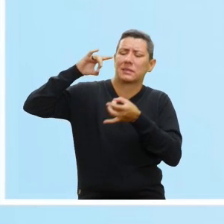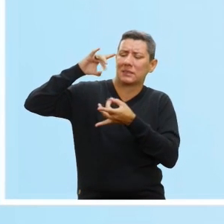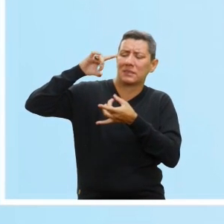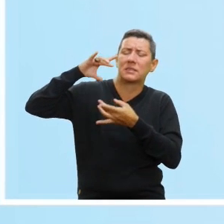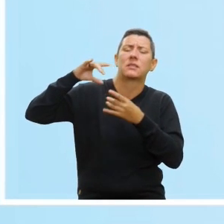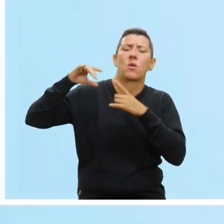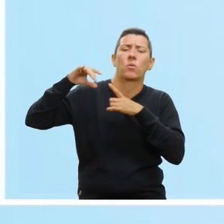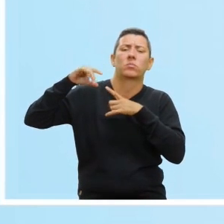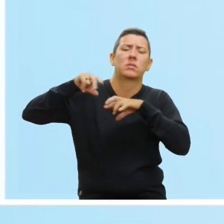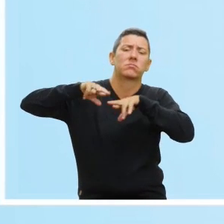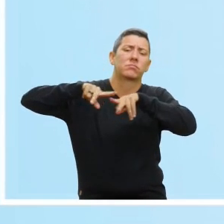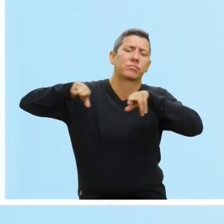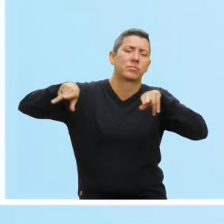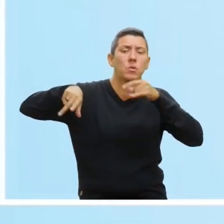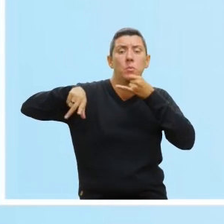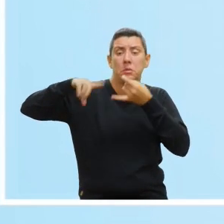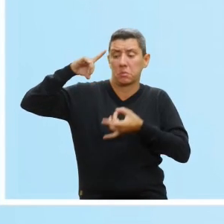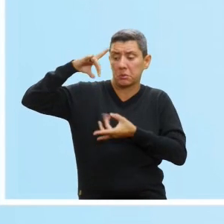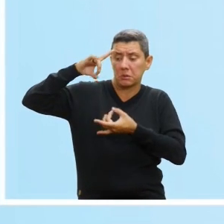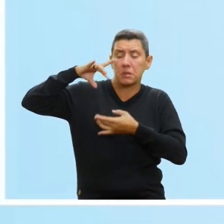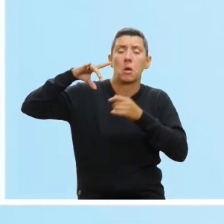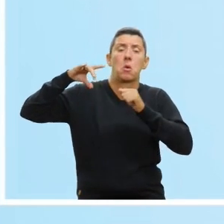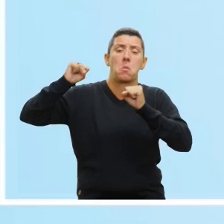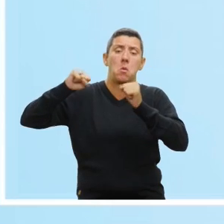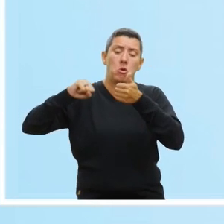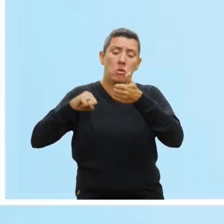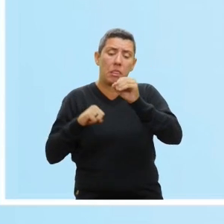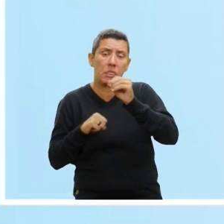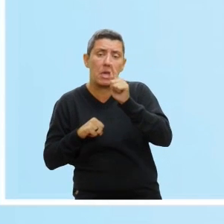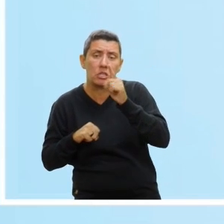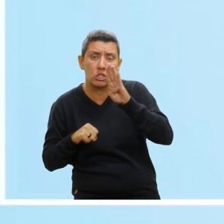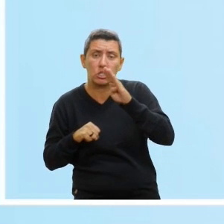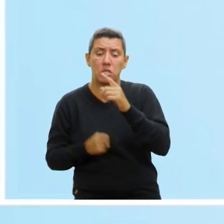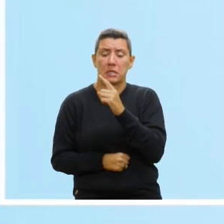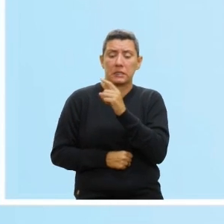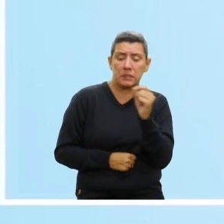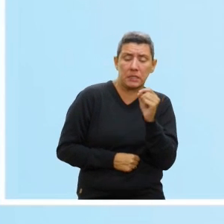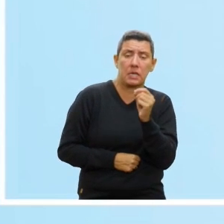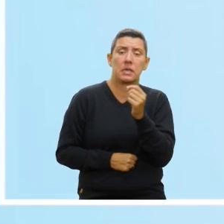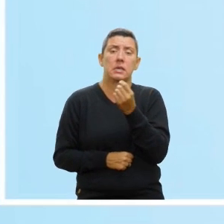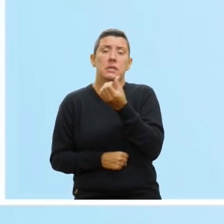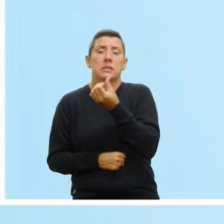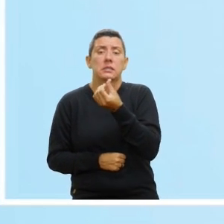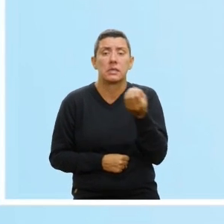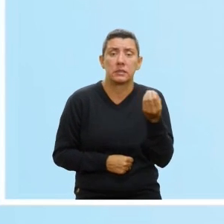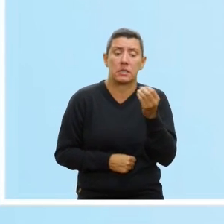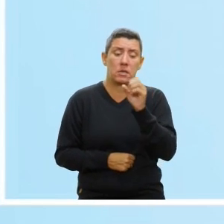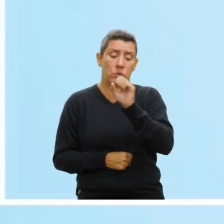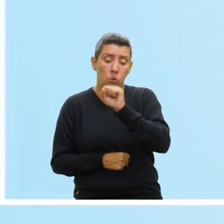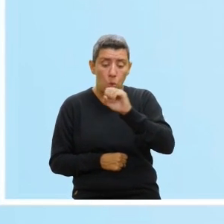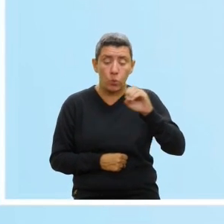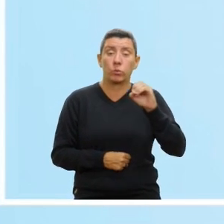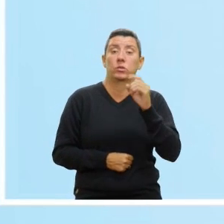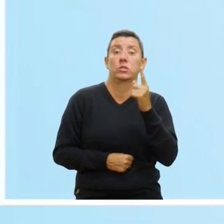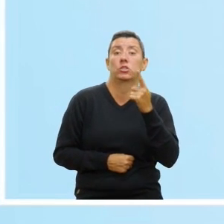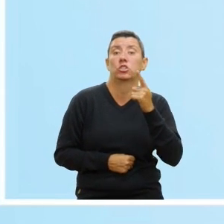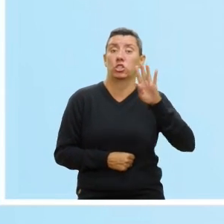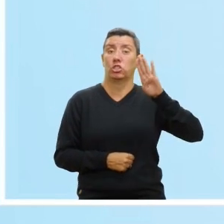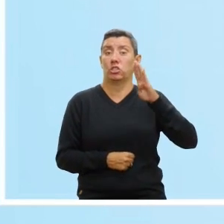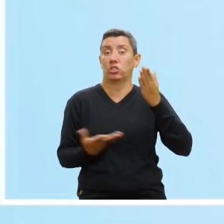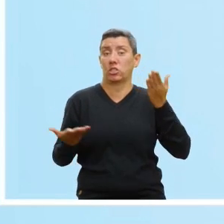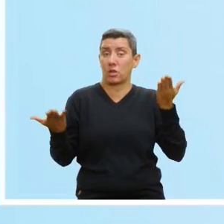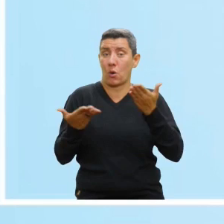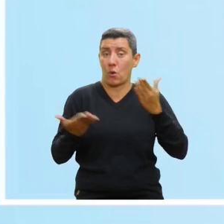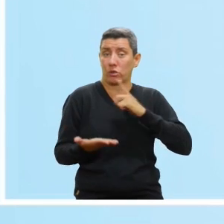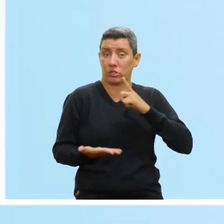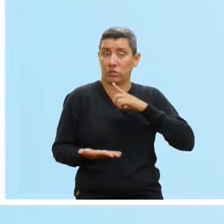desde 10 GB, 100, 200, 400, 600 e 800 GB. Que está no mercado hoje e